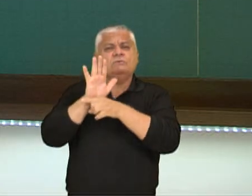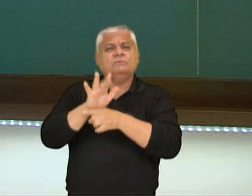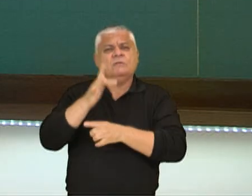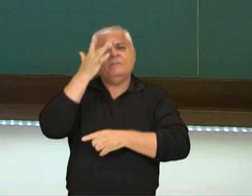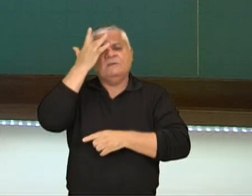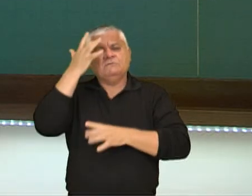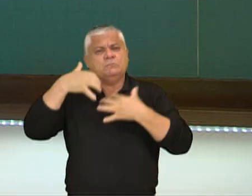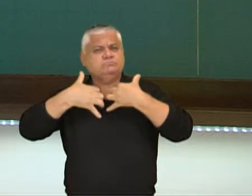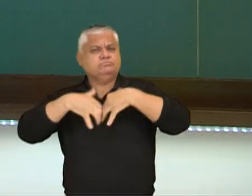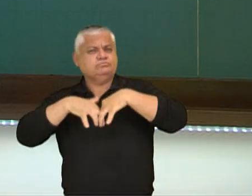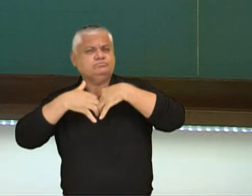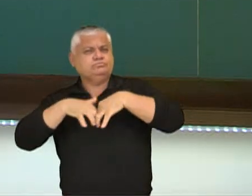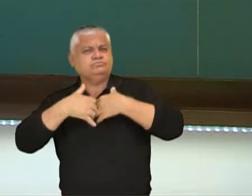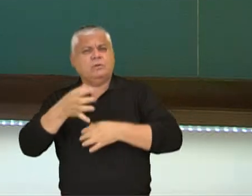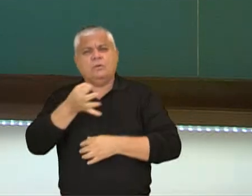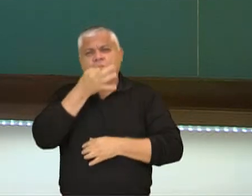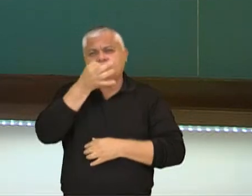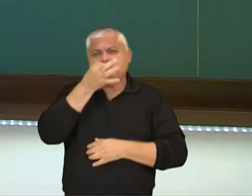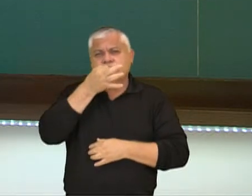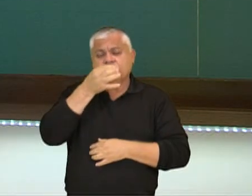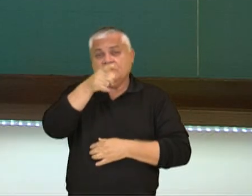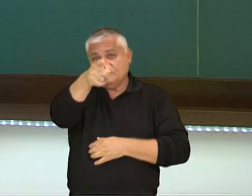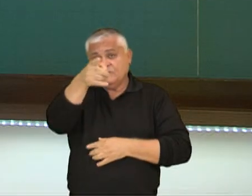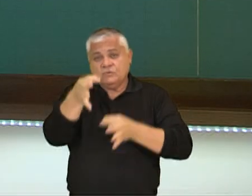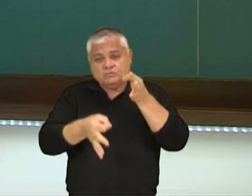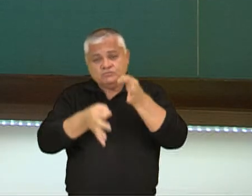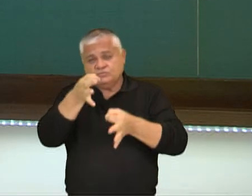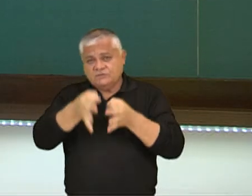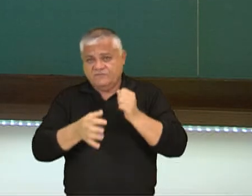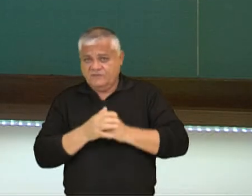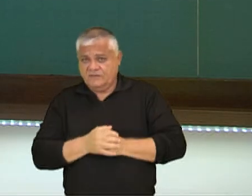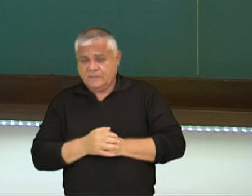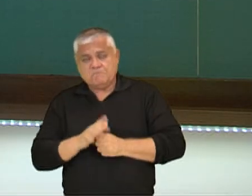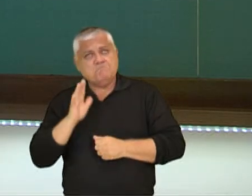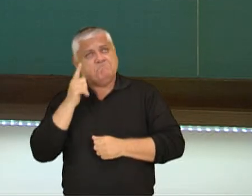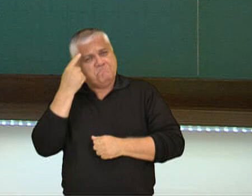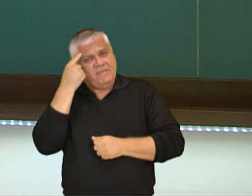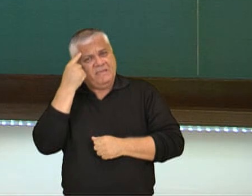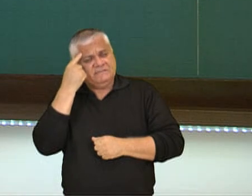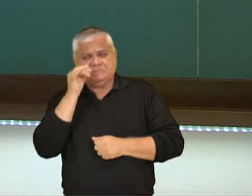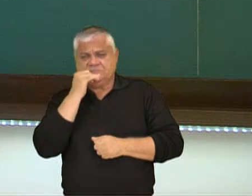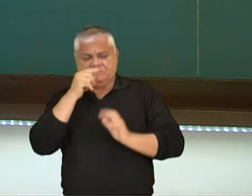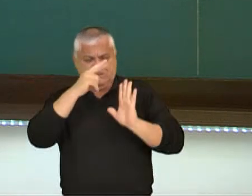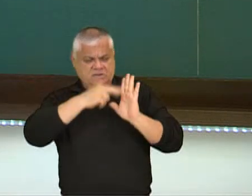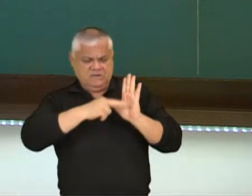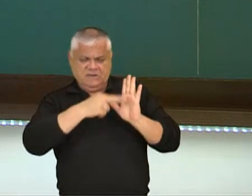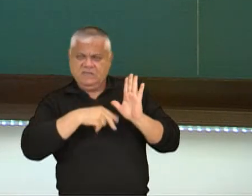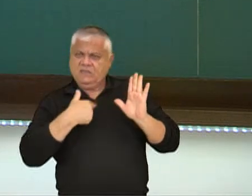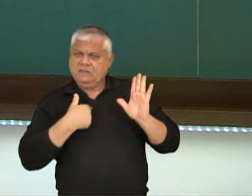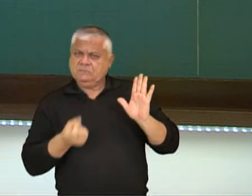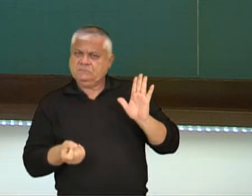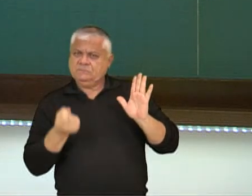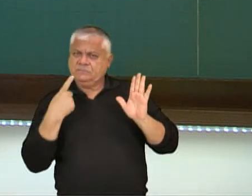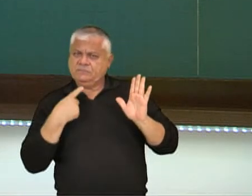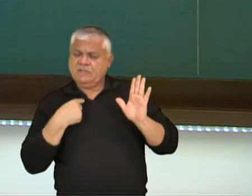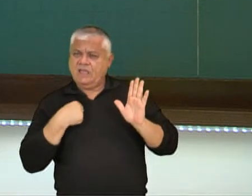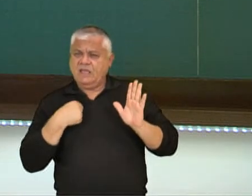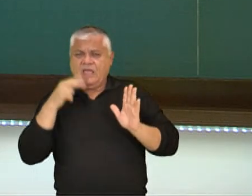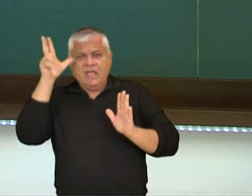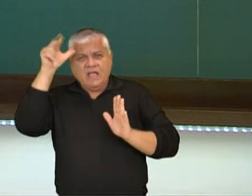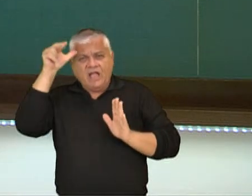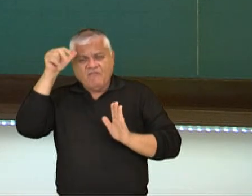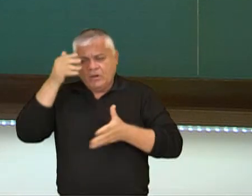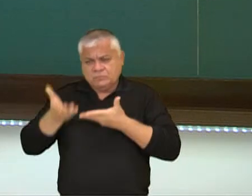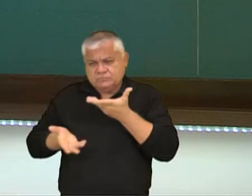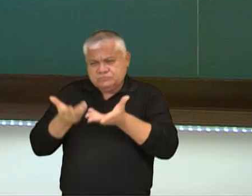tema abordado? Justifique. Então, o que você tem que pensar? Lembre lá, os trechos que nós lemos,